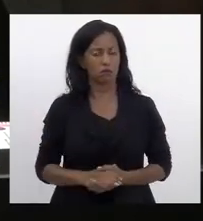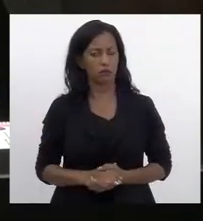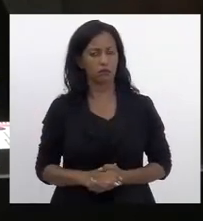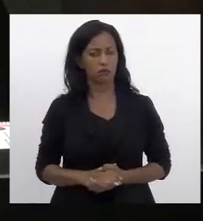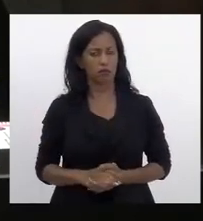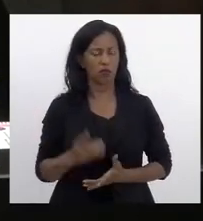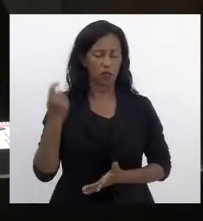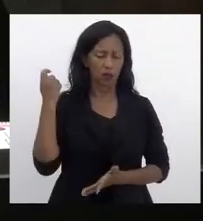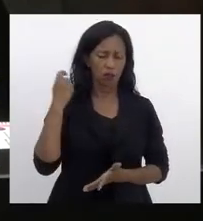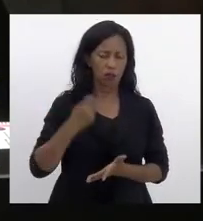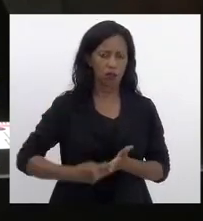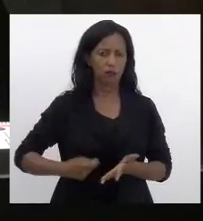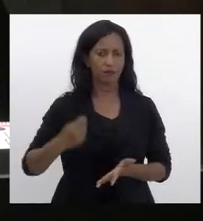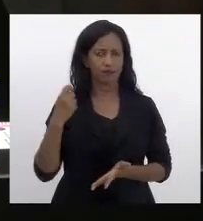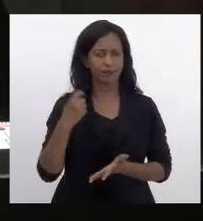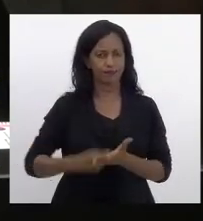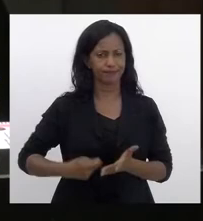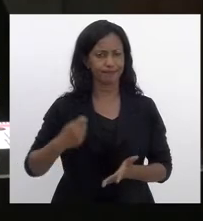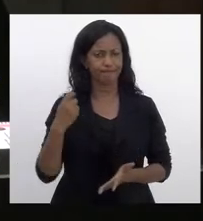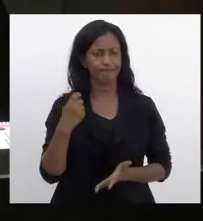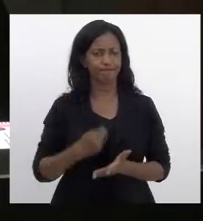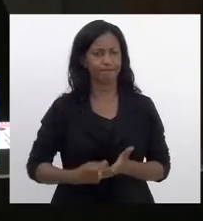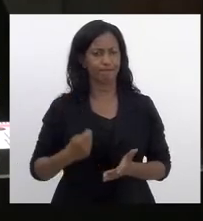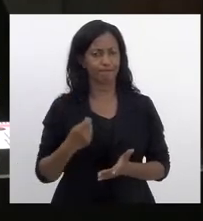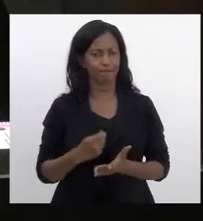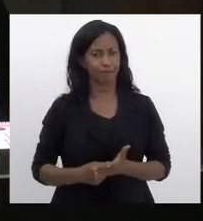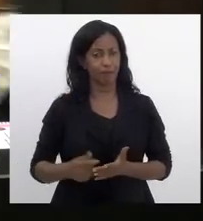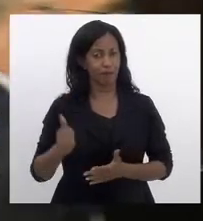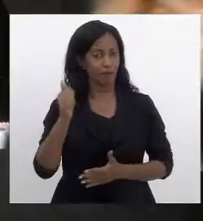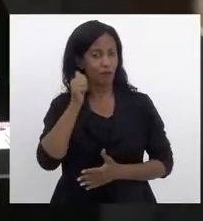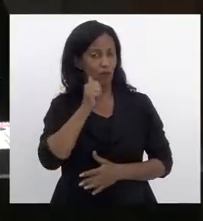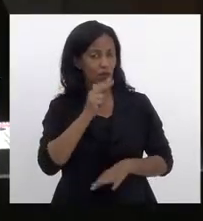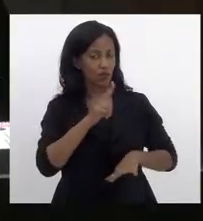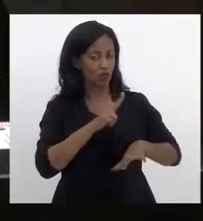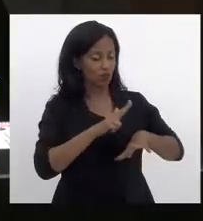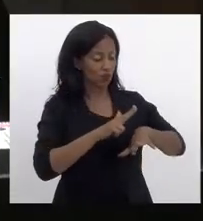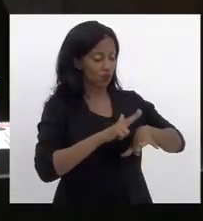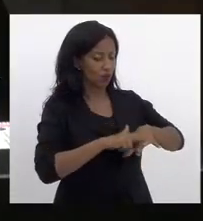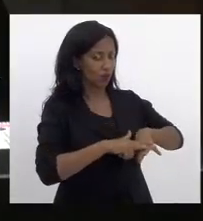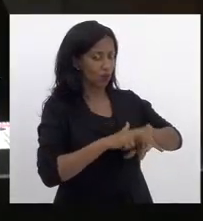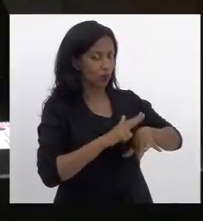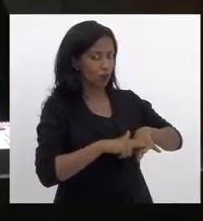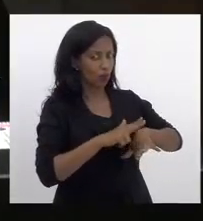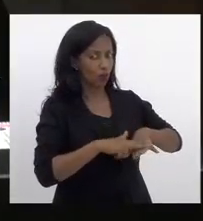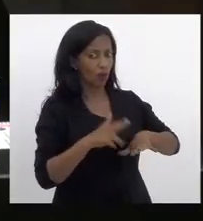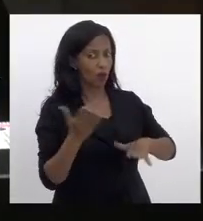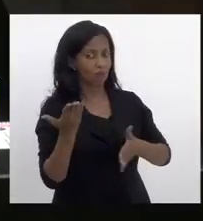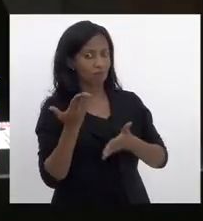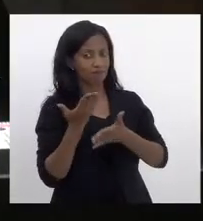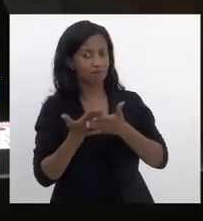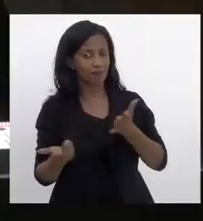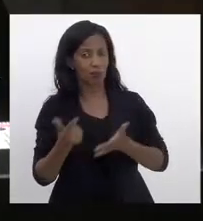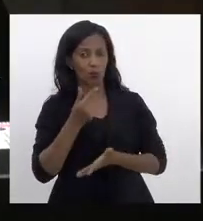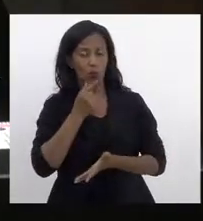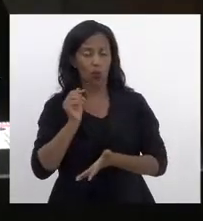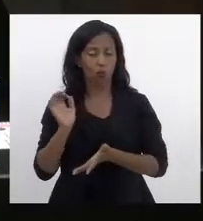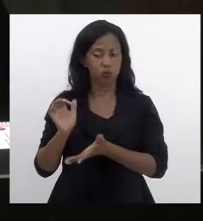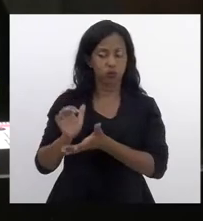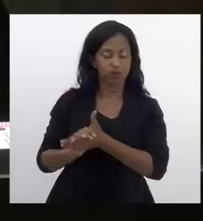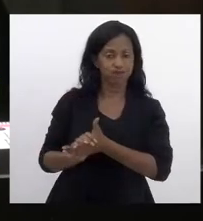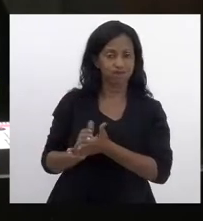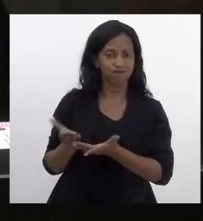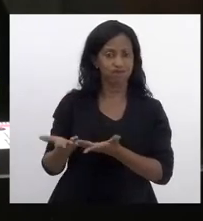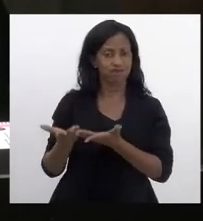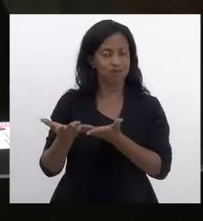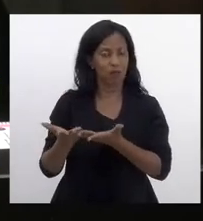que lutaram, para as viúvas que perderam o que tinha de melhor, que era exatamente o